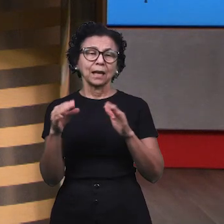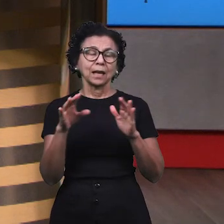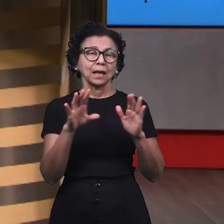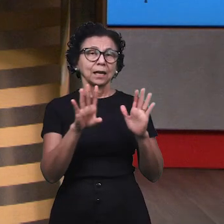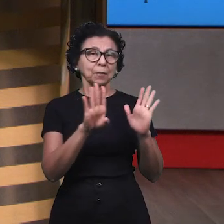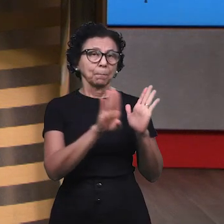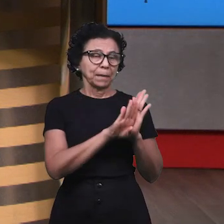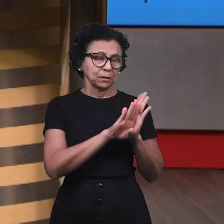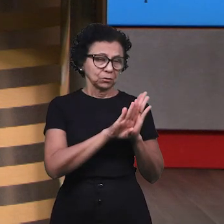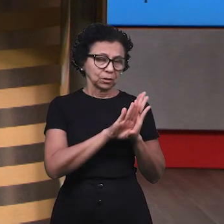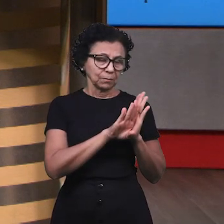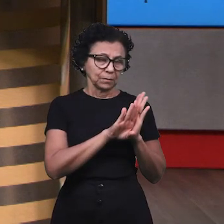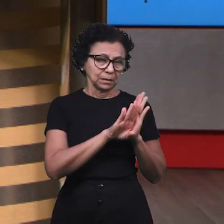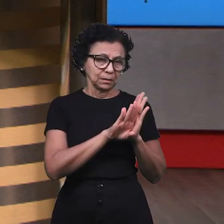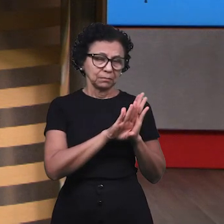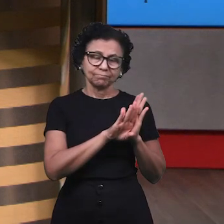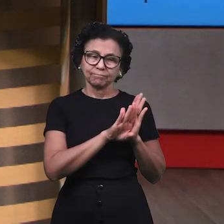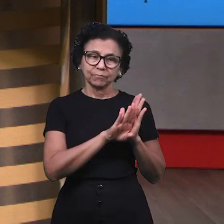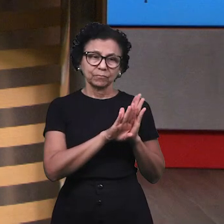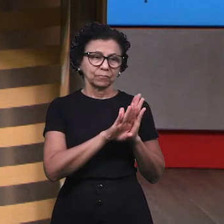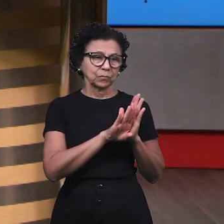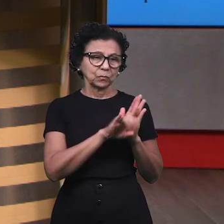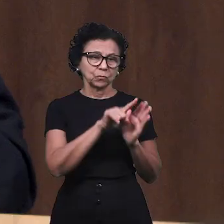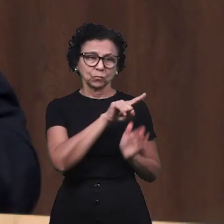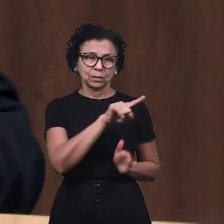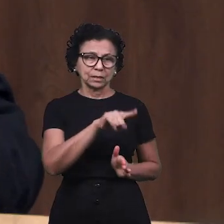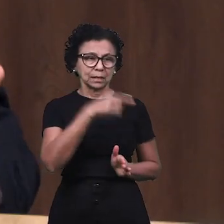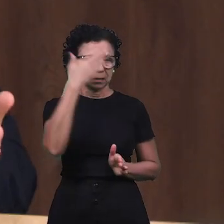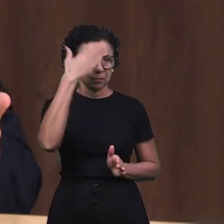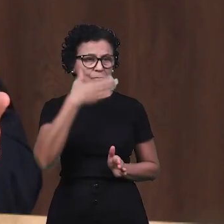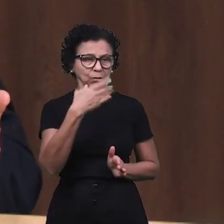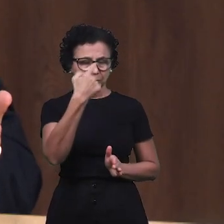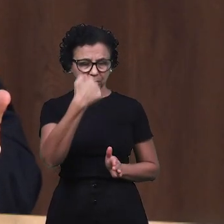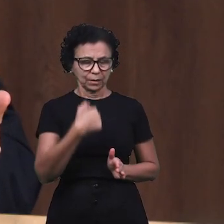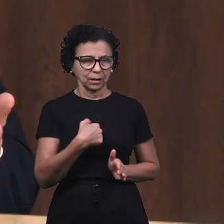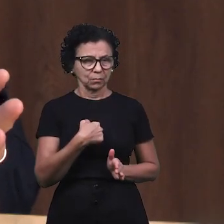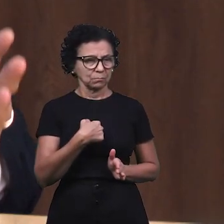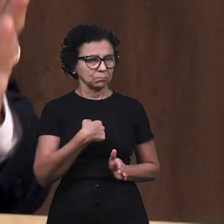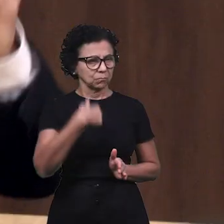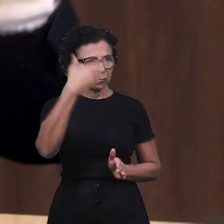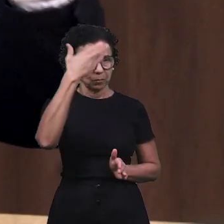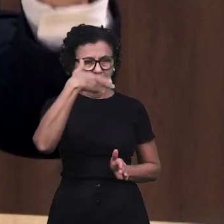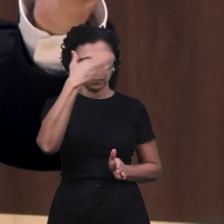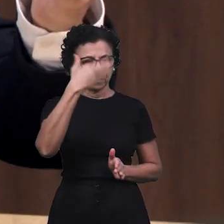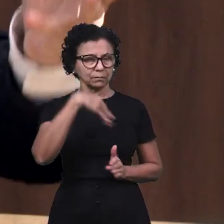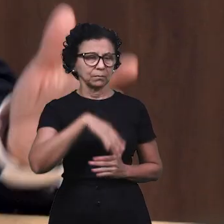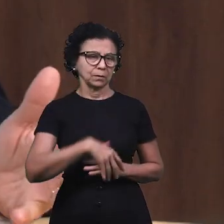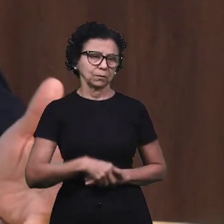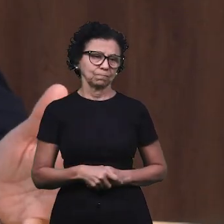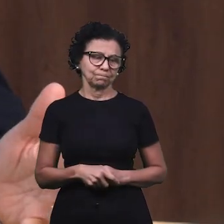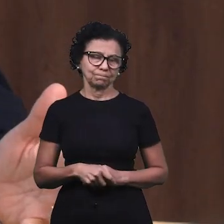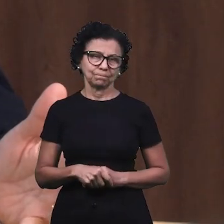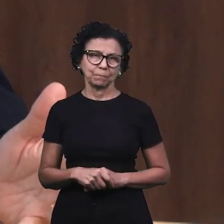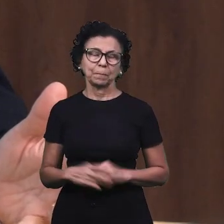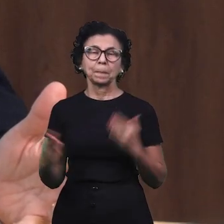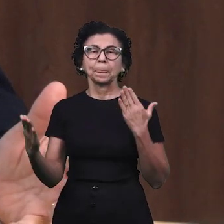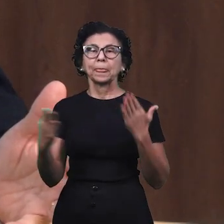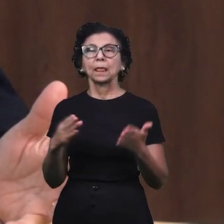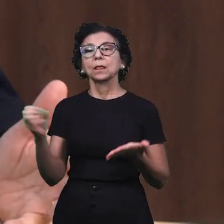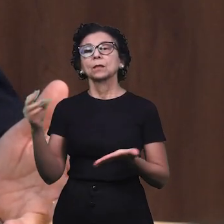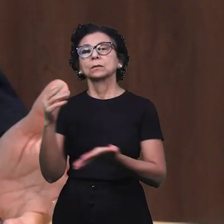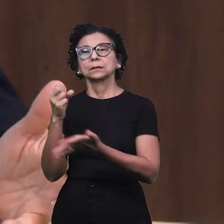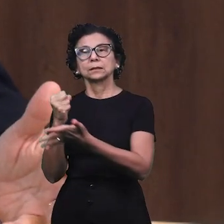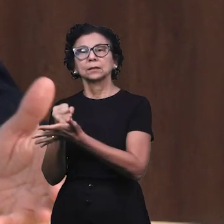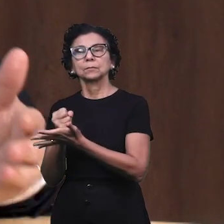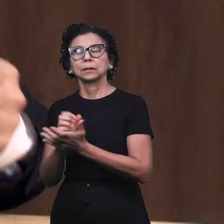E isso, meus irmãos, estava apontando profeticamente para aquilo que ia acontecer no Novo Testamento. Por